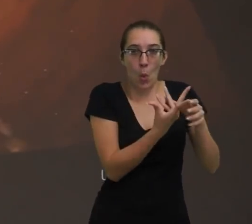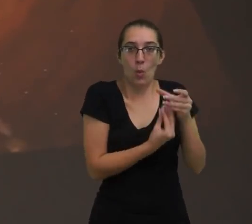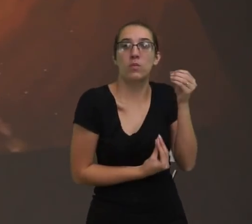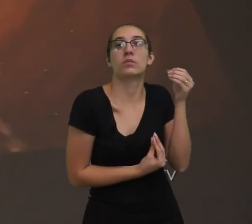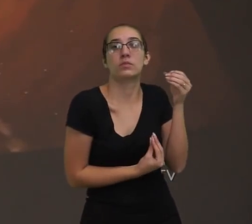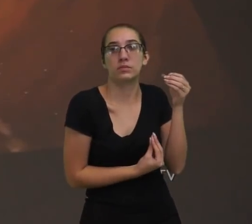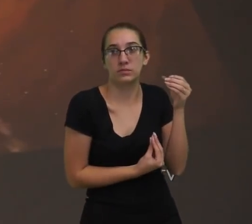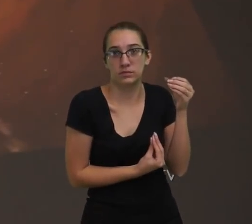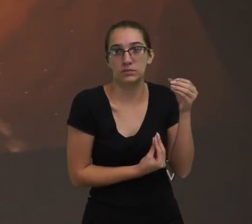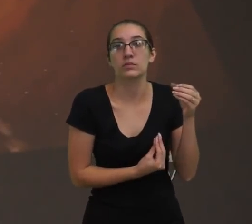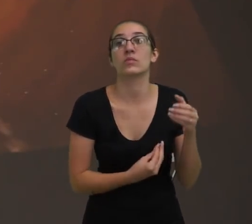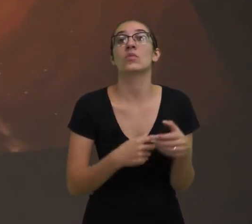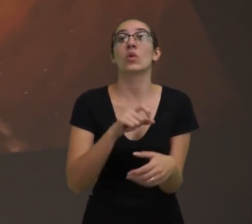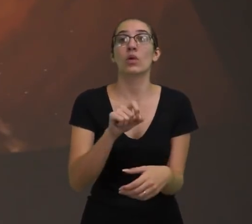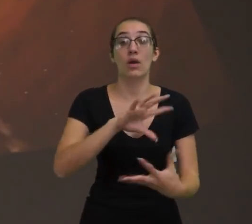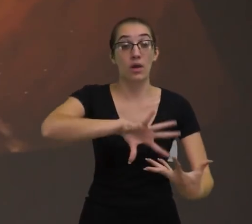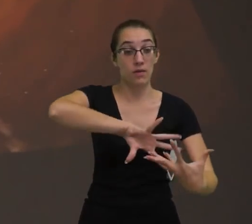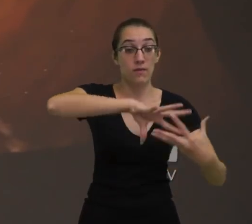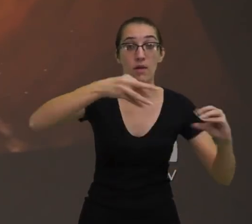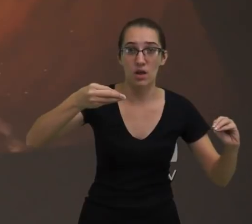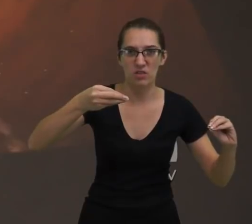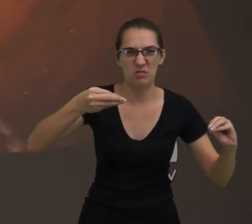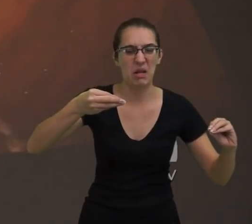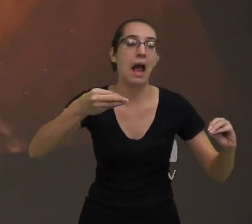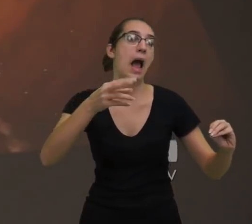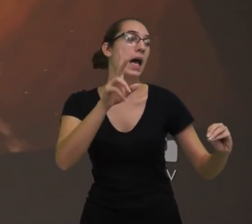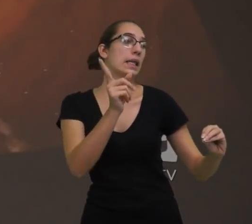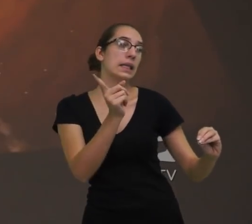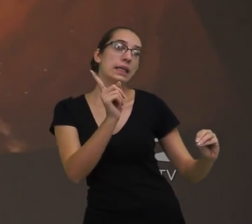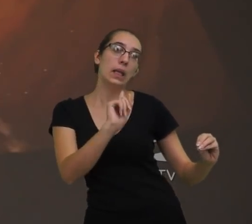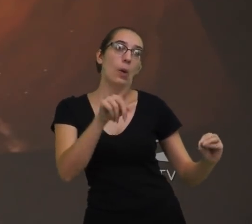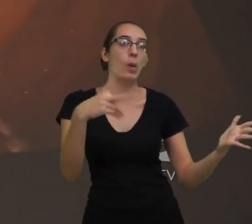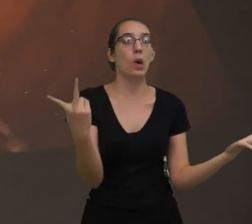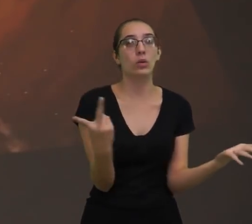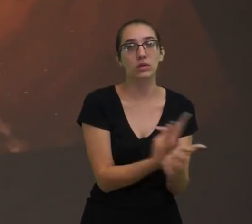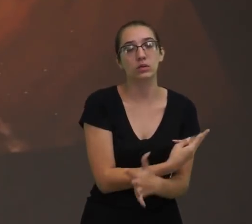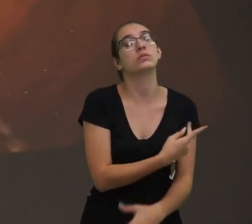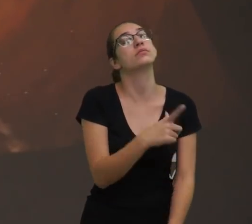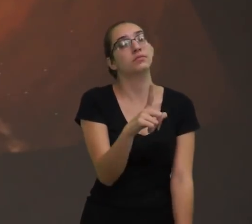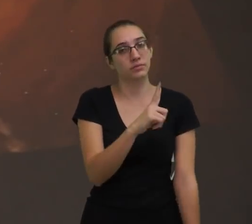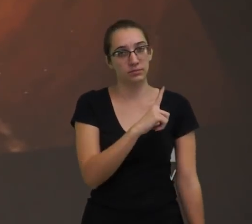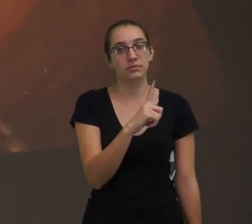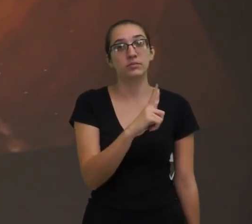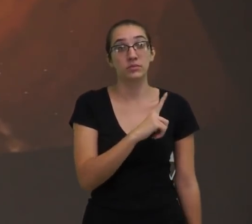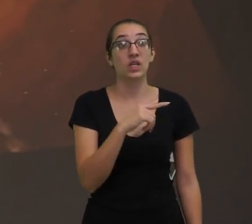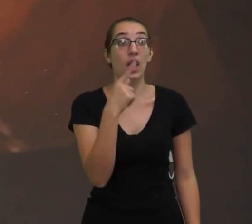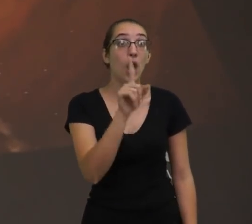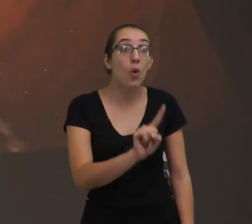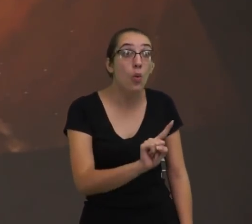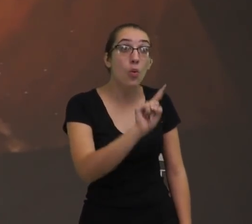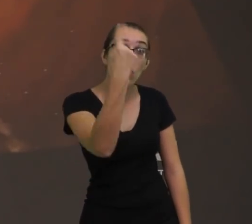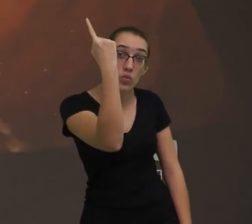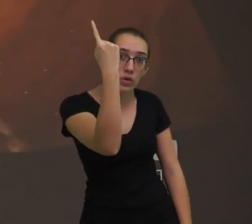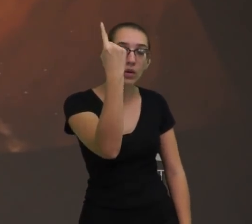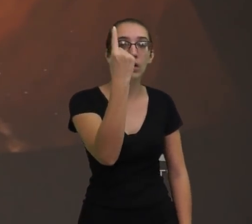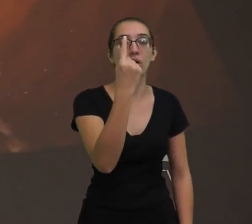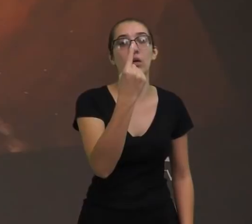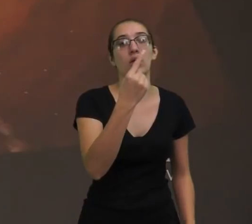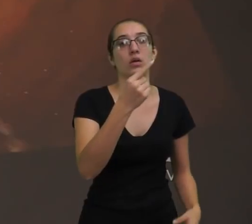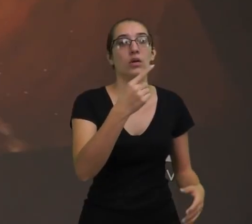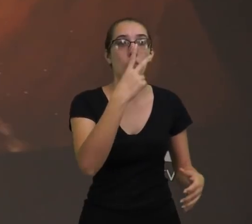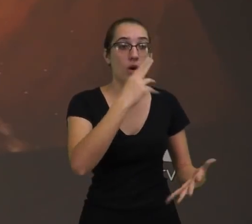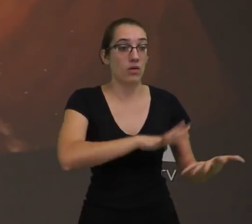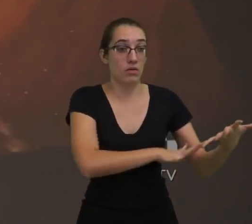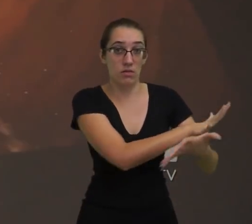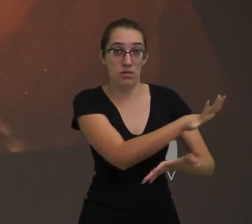exceção, ela não é a única galáxia que tem um buraco negro supermassivo em seu centro. Todas as galáxias massivas o possuem. Ao menos a